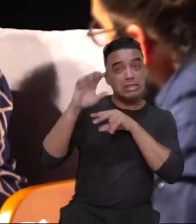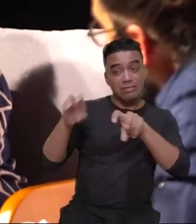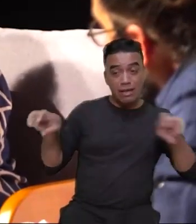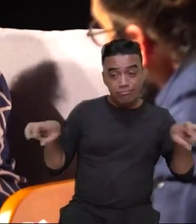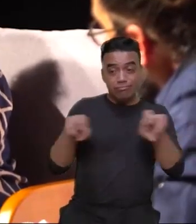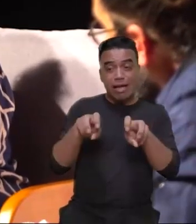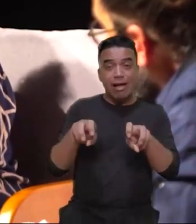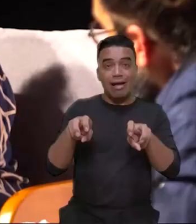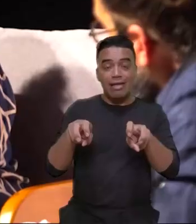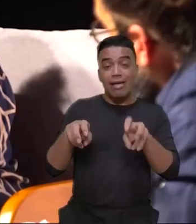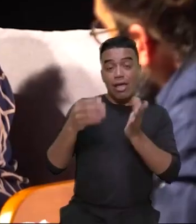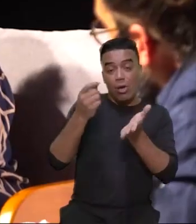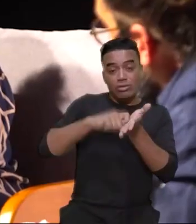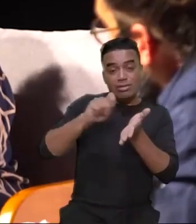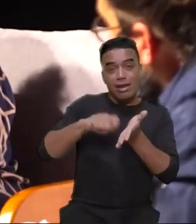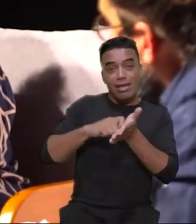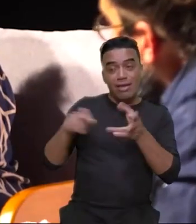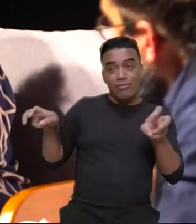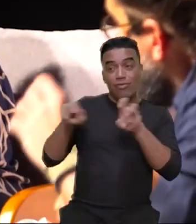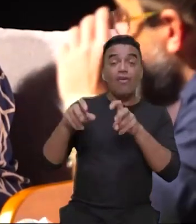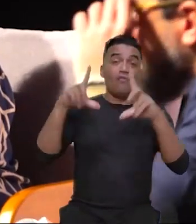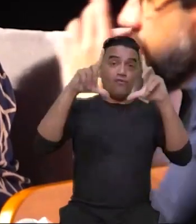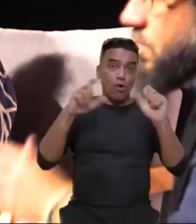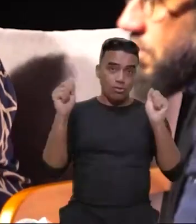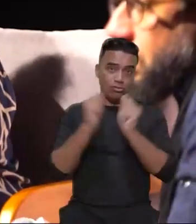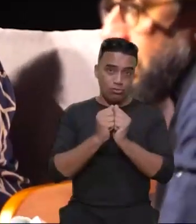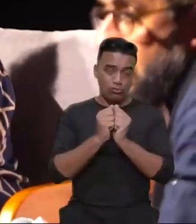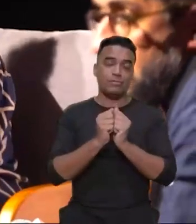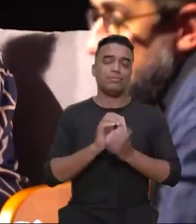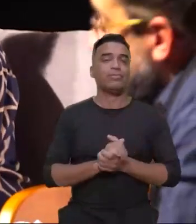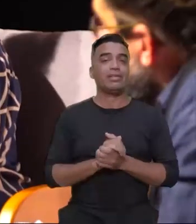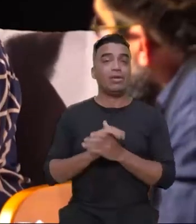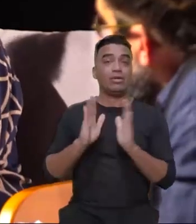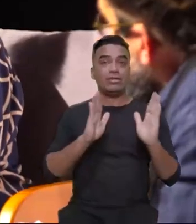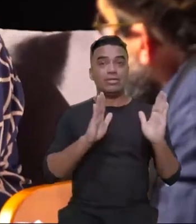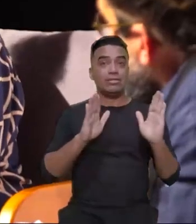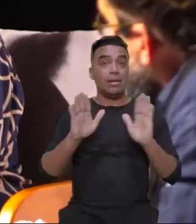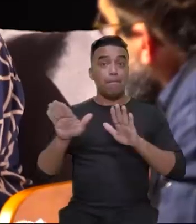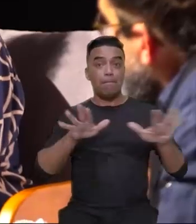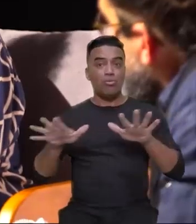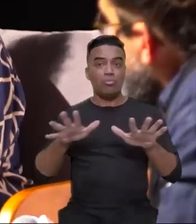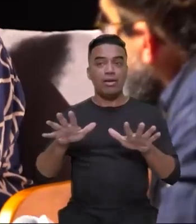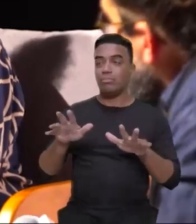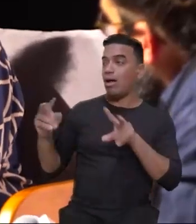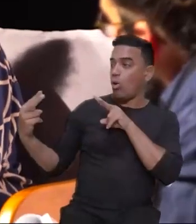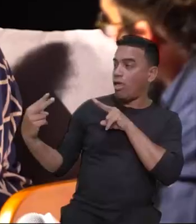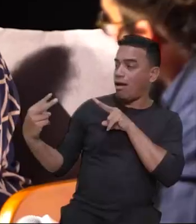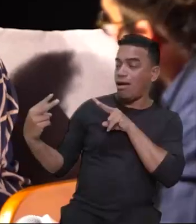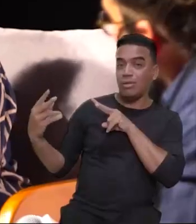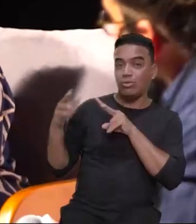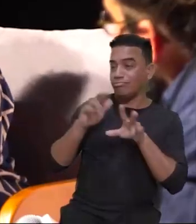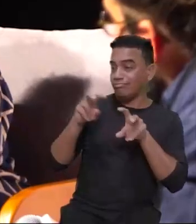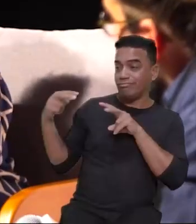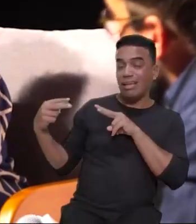uma cadeirinha que, enquanto eu dou autógrafo, vão tirando a foto. Mas esse movimento de fazer assim para olhar a pessoa que está